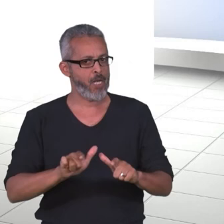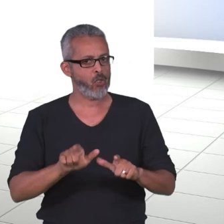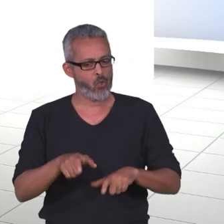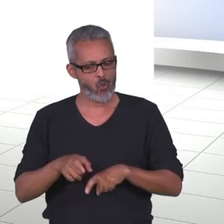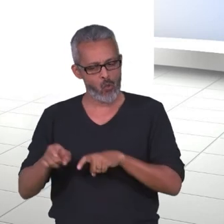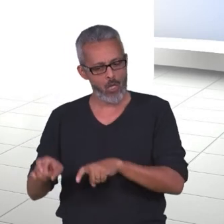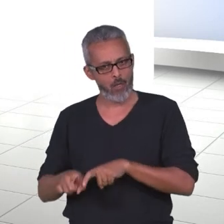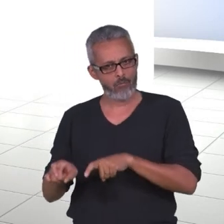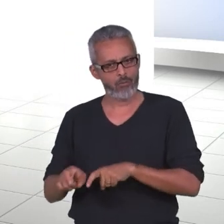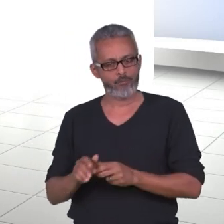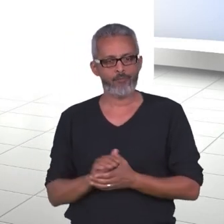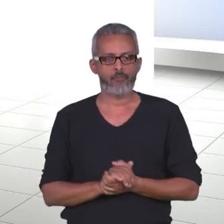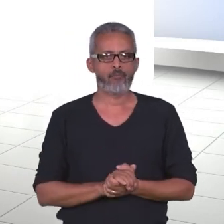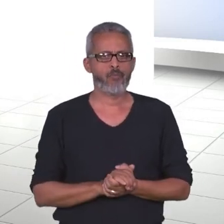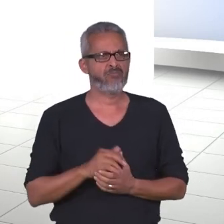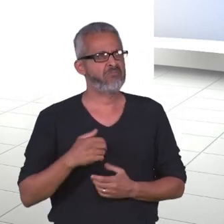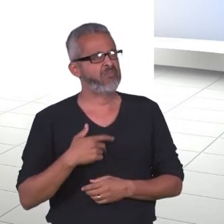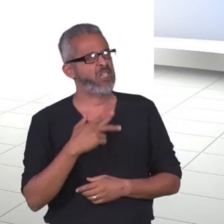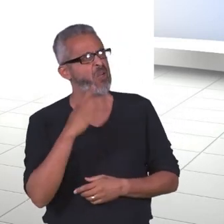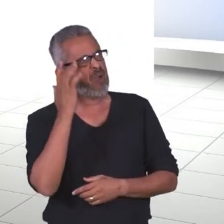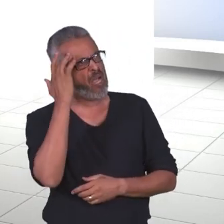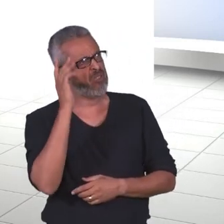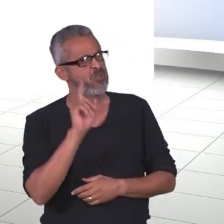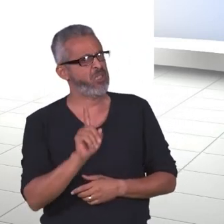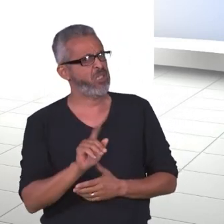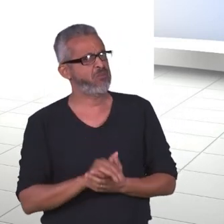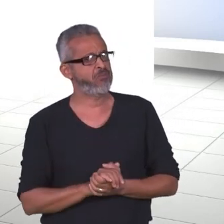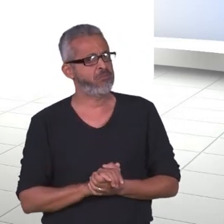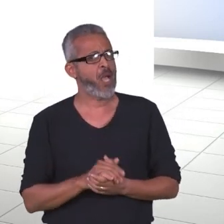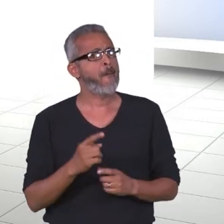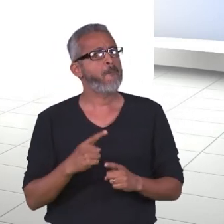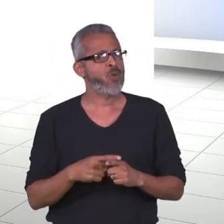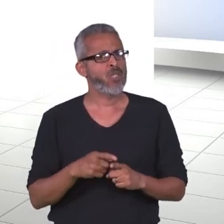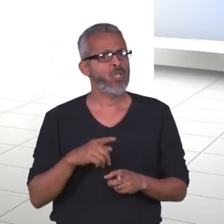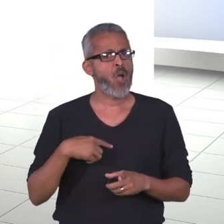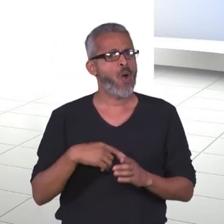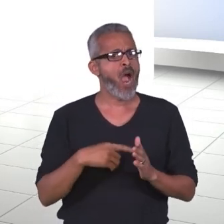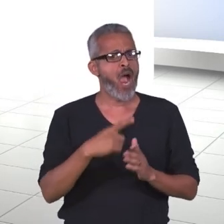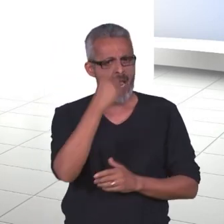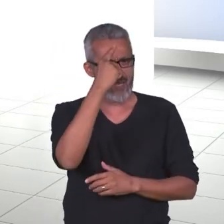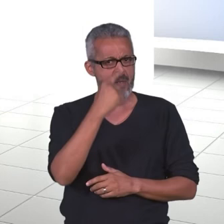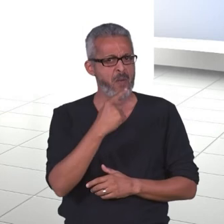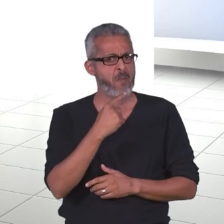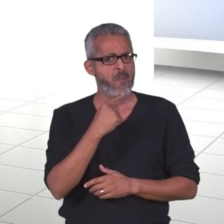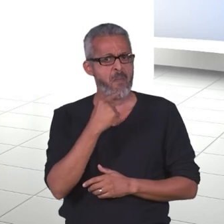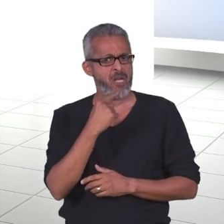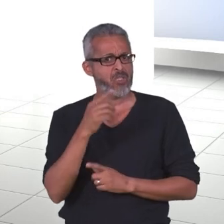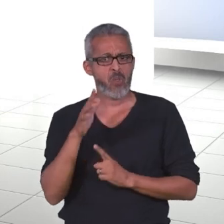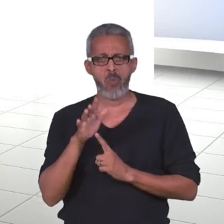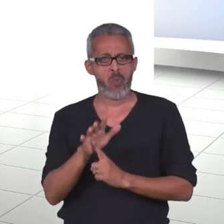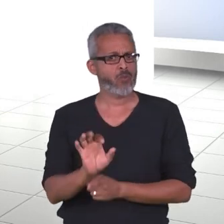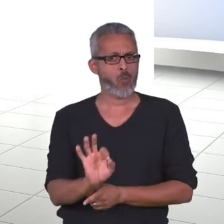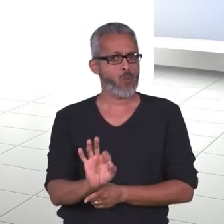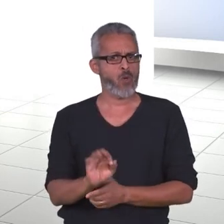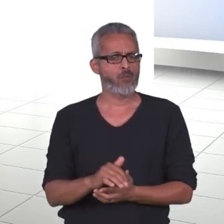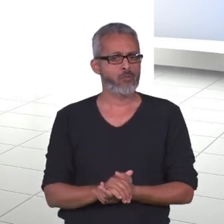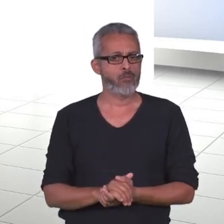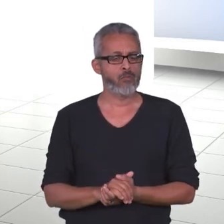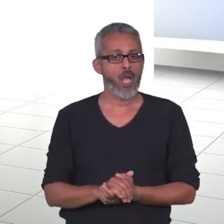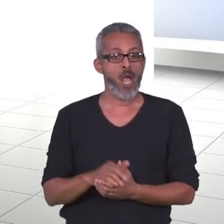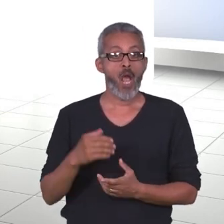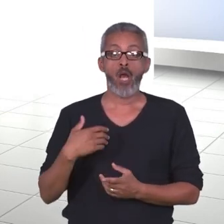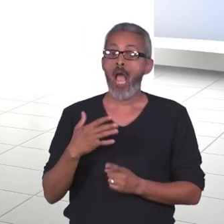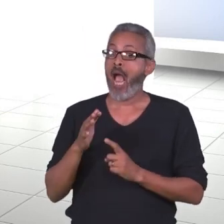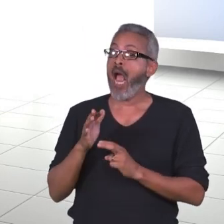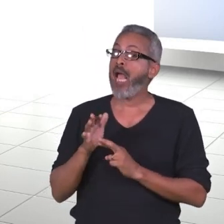A representação de trabalhadores do campo? Acho que não, né? Por quê? Porque não é o que a imagem mostra,